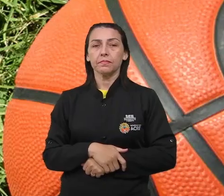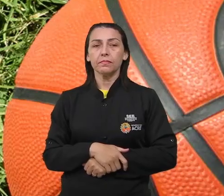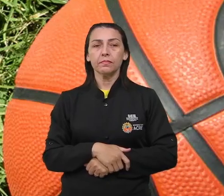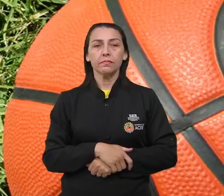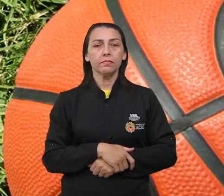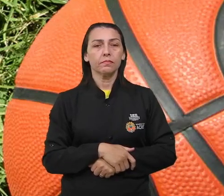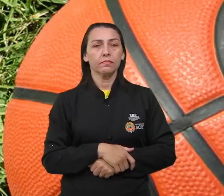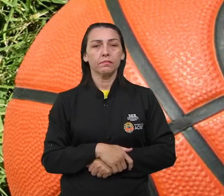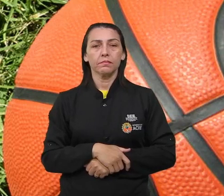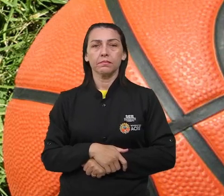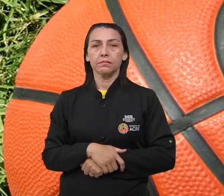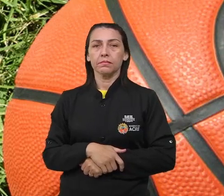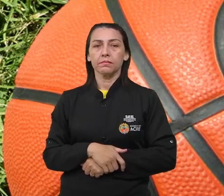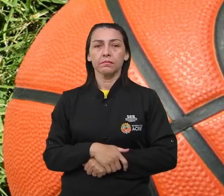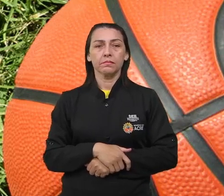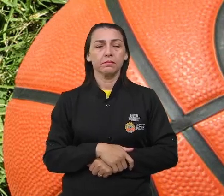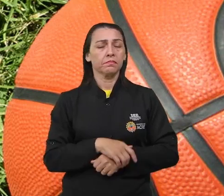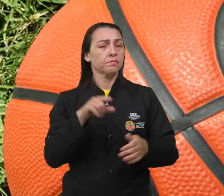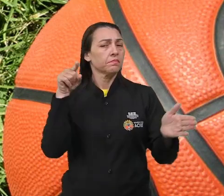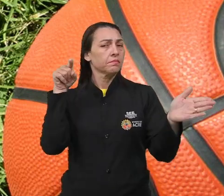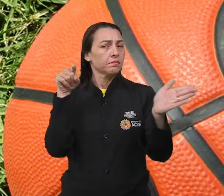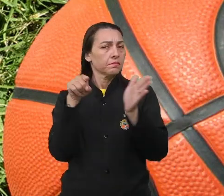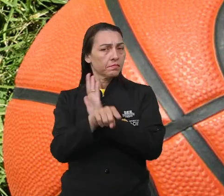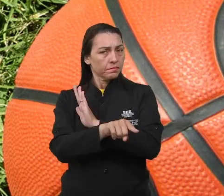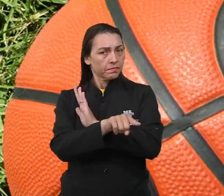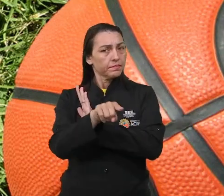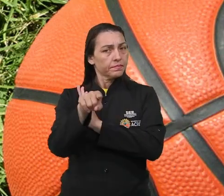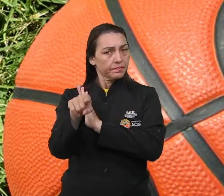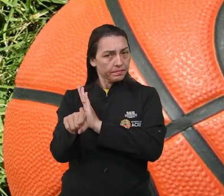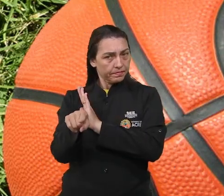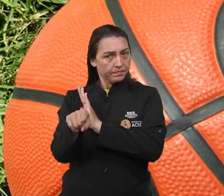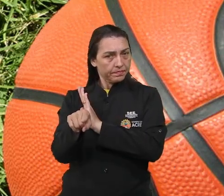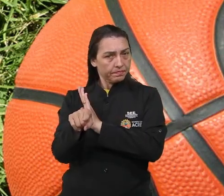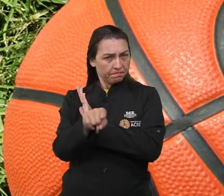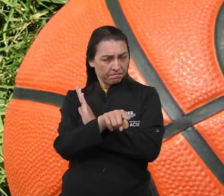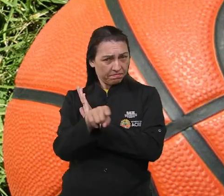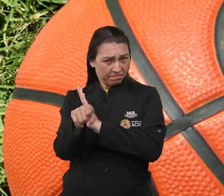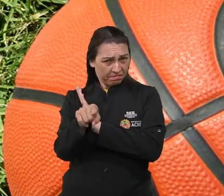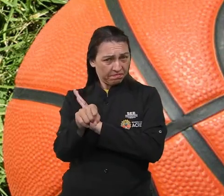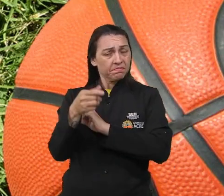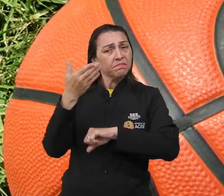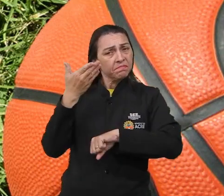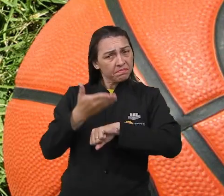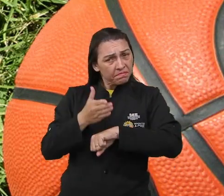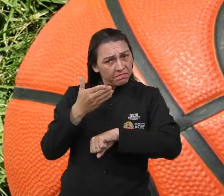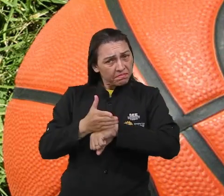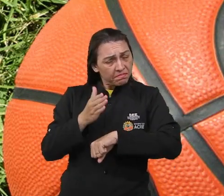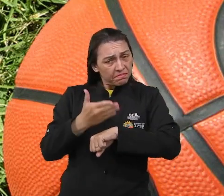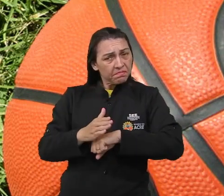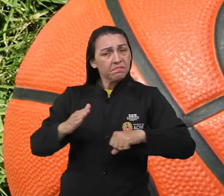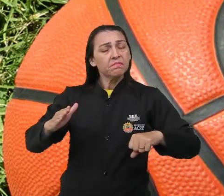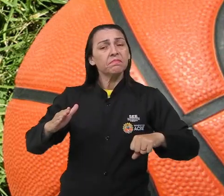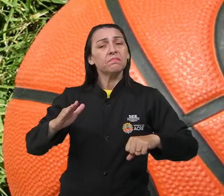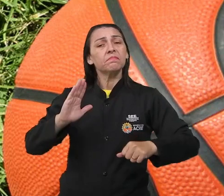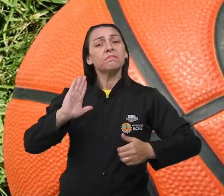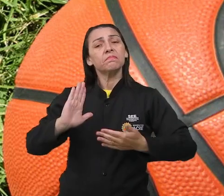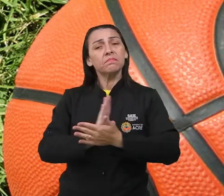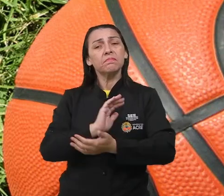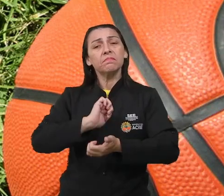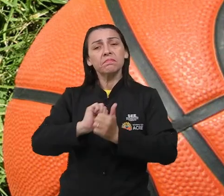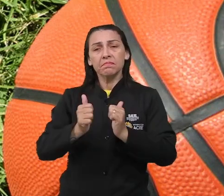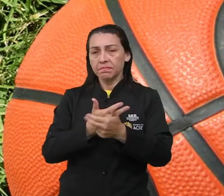agora, vou perguntar para vocês, Andrew, e você? What's your favorite